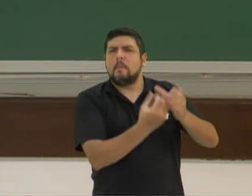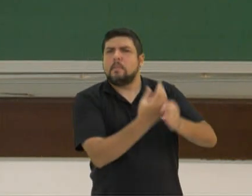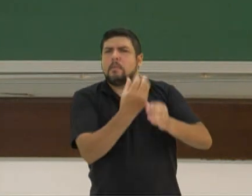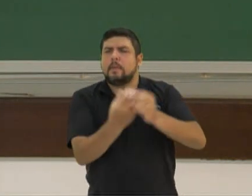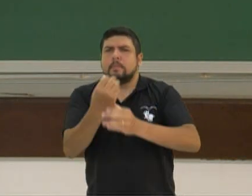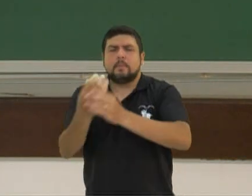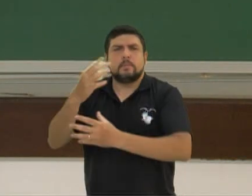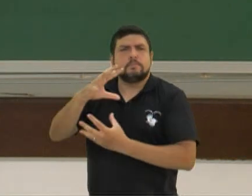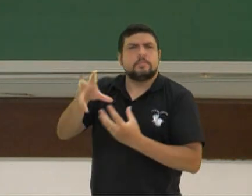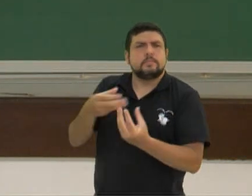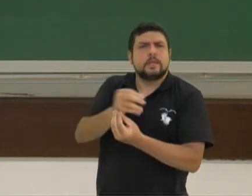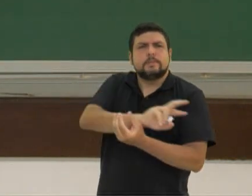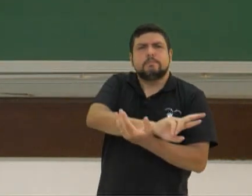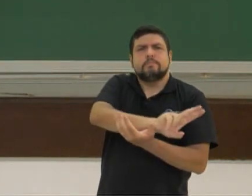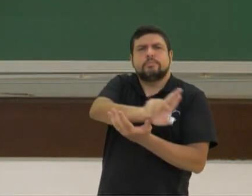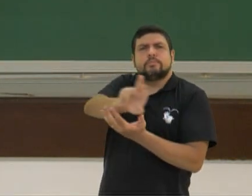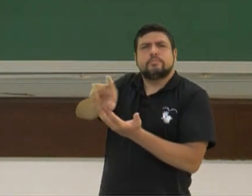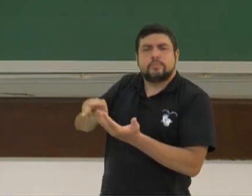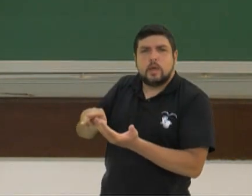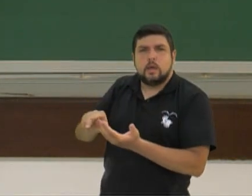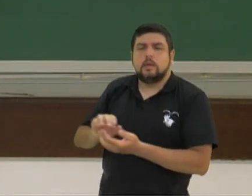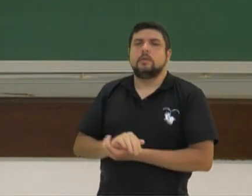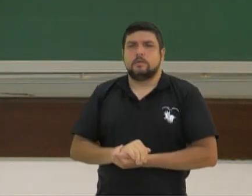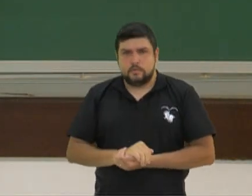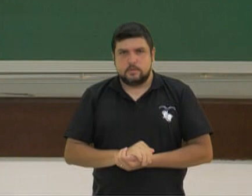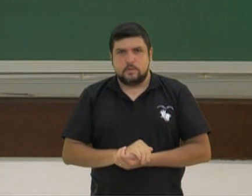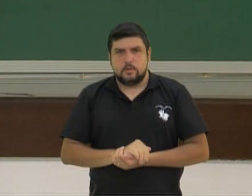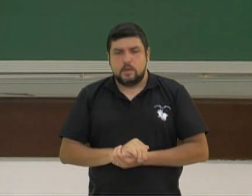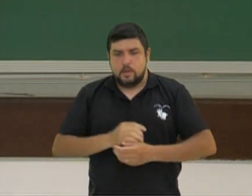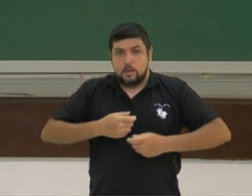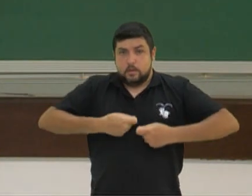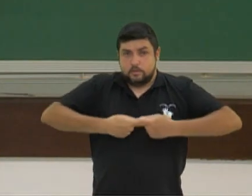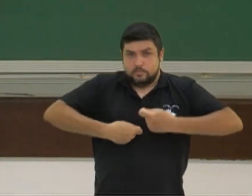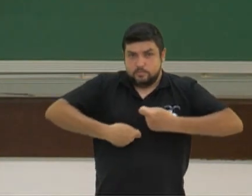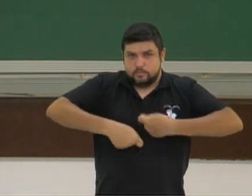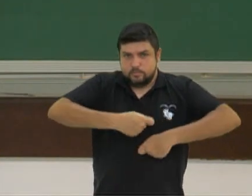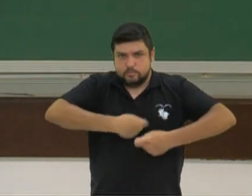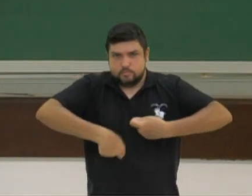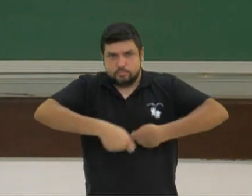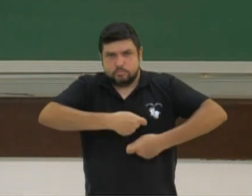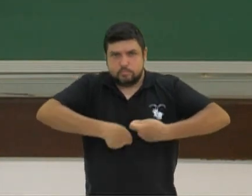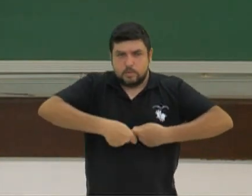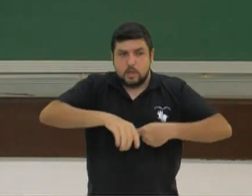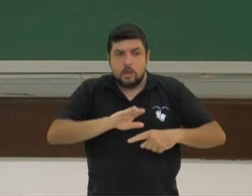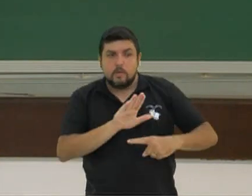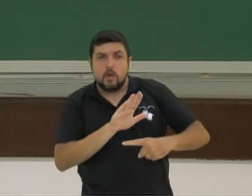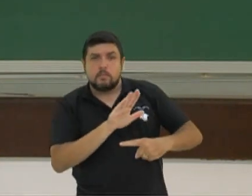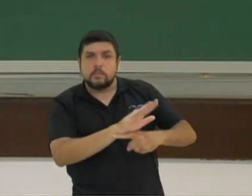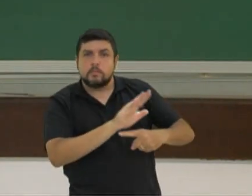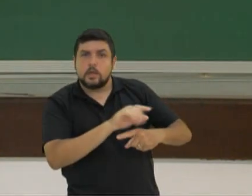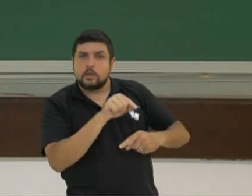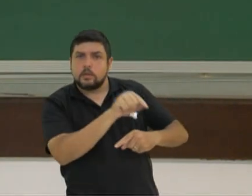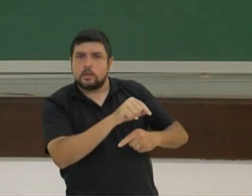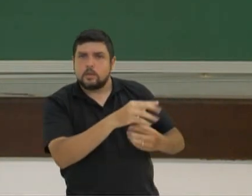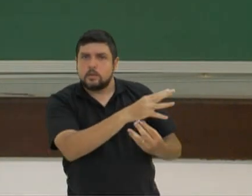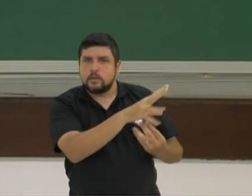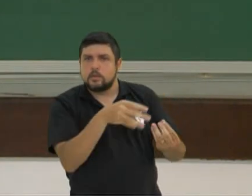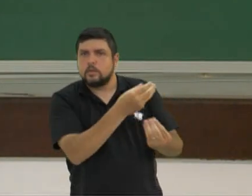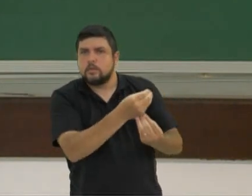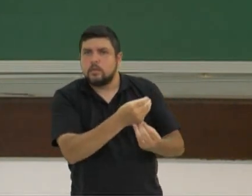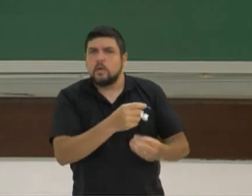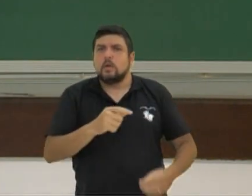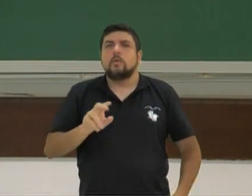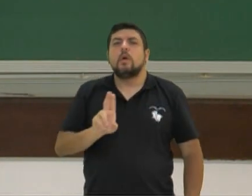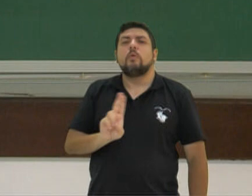nesse período. O nome dado a esses comerciantes, a essas pessoas que vão financiar essas obras de